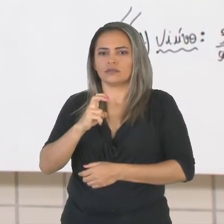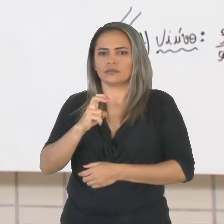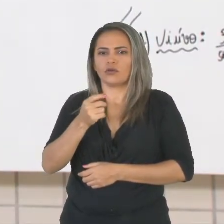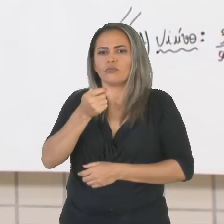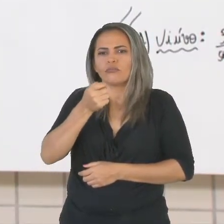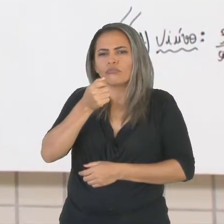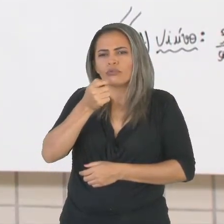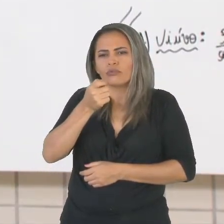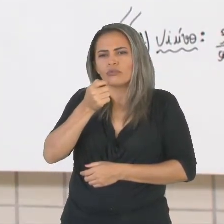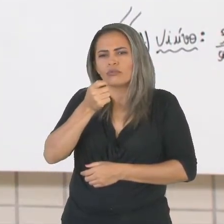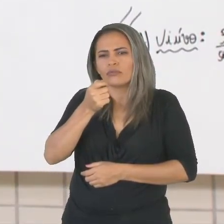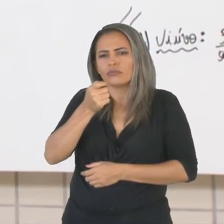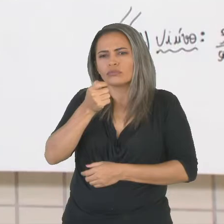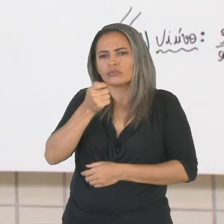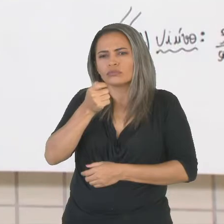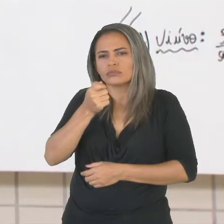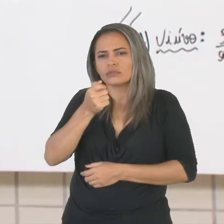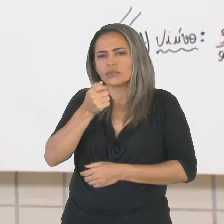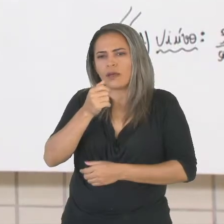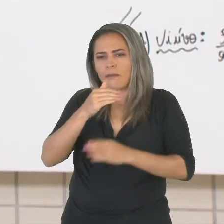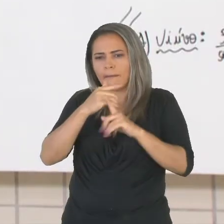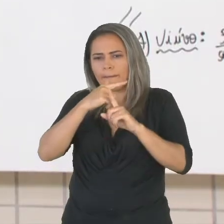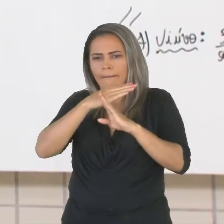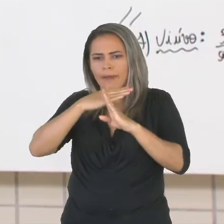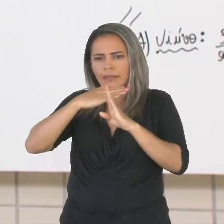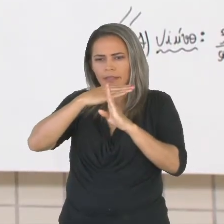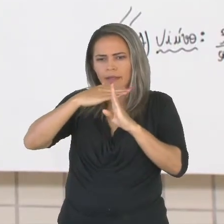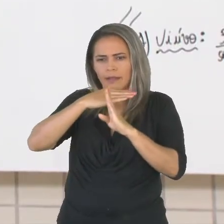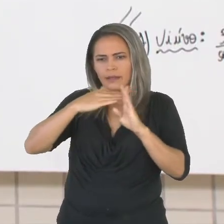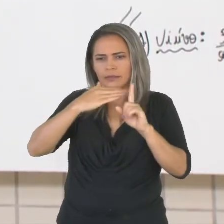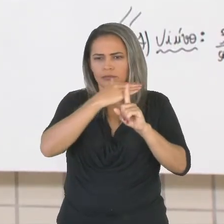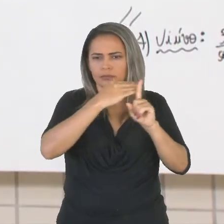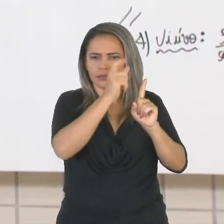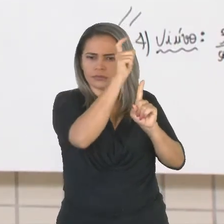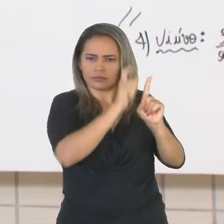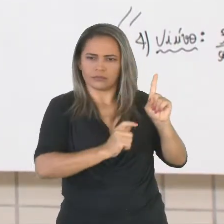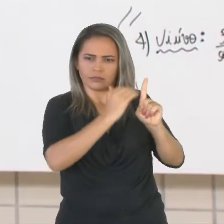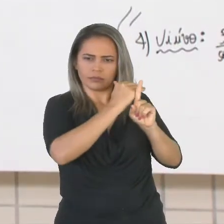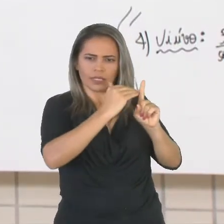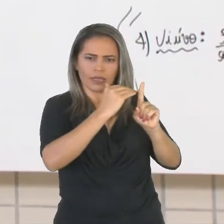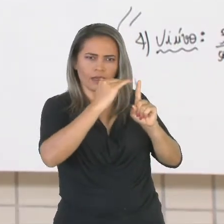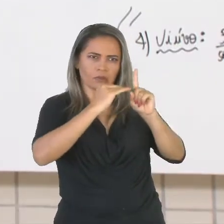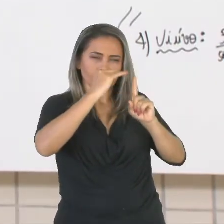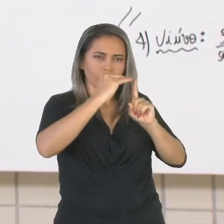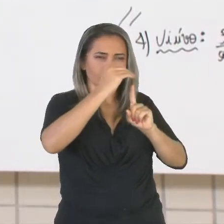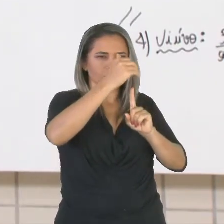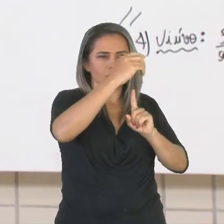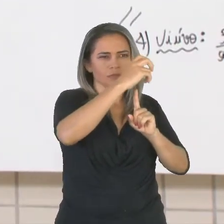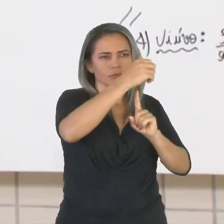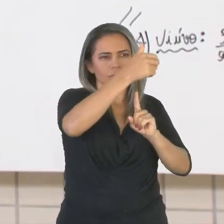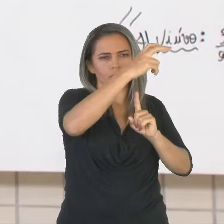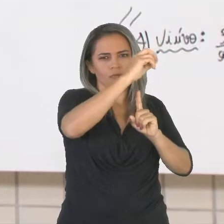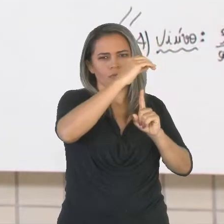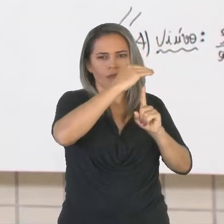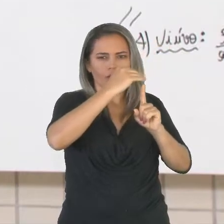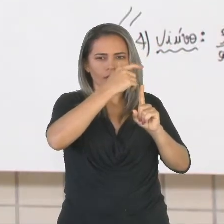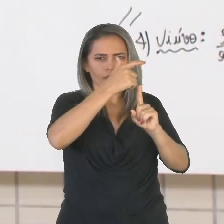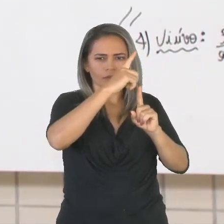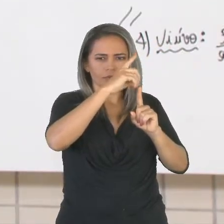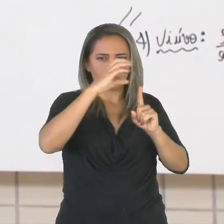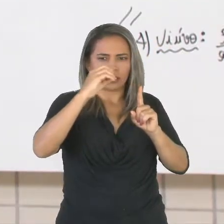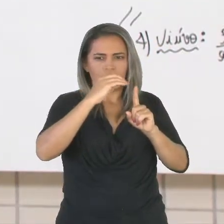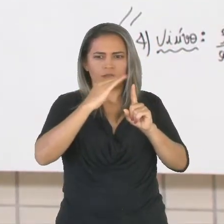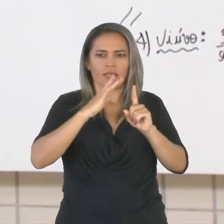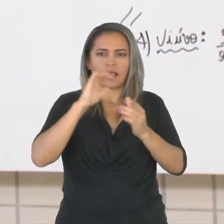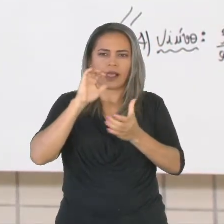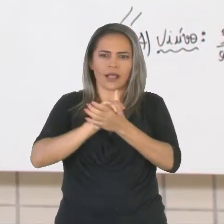pouquinho, aliás, na metade do caminho, né? Entre 100 e 150, tudo bem? O número de